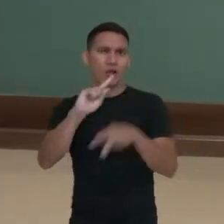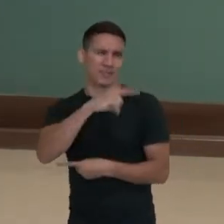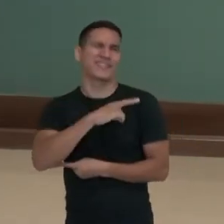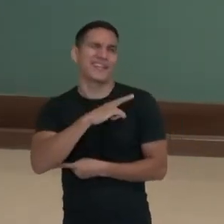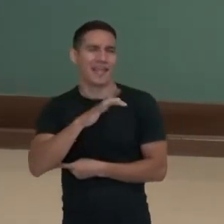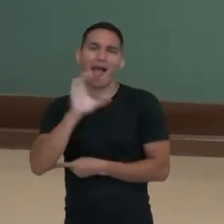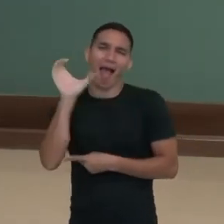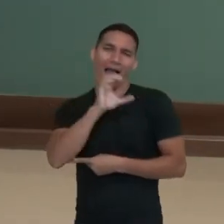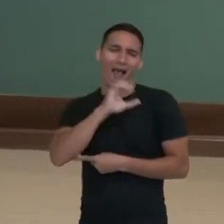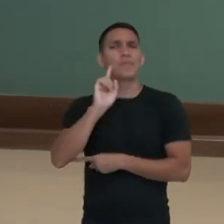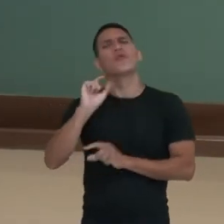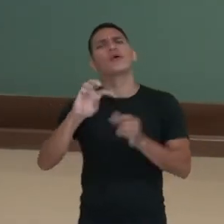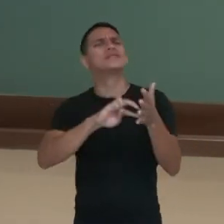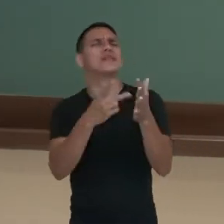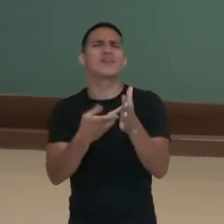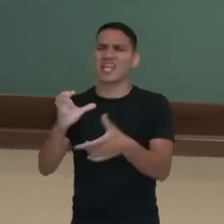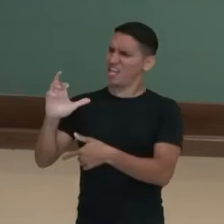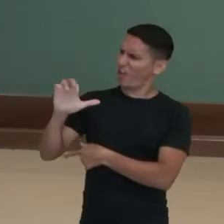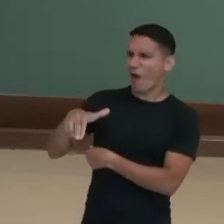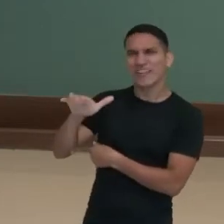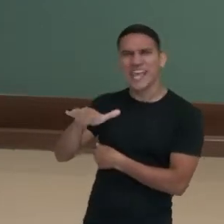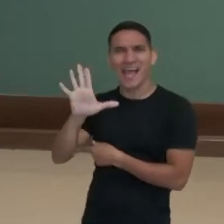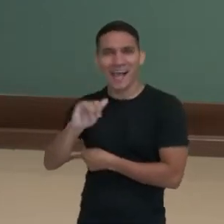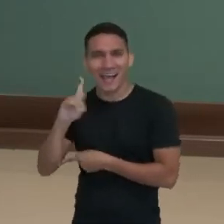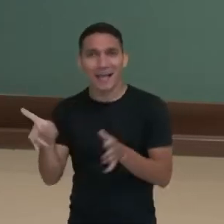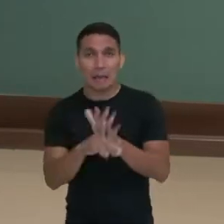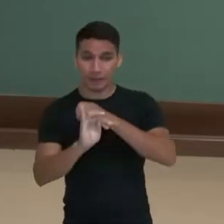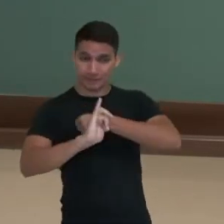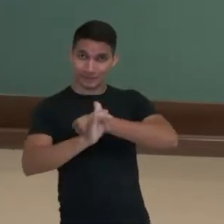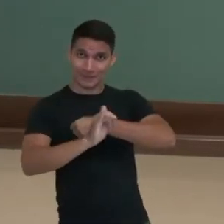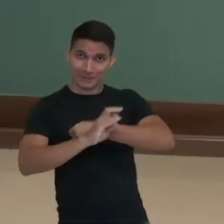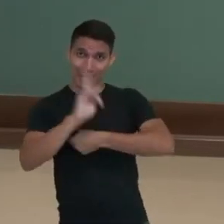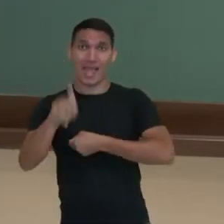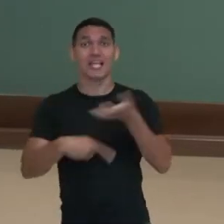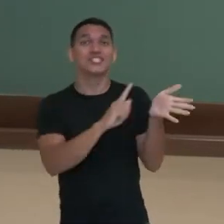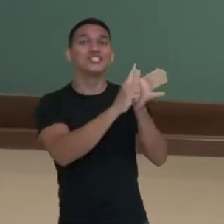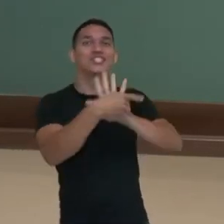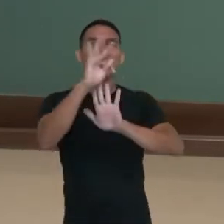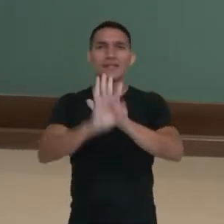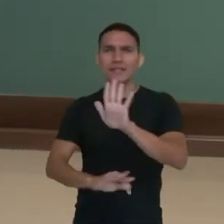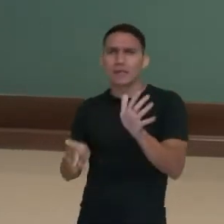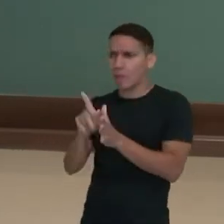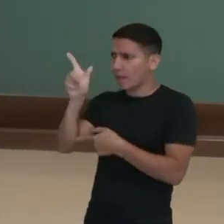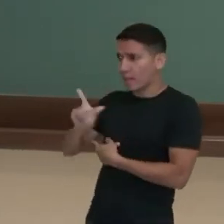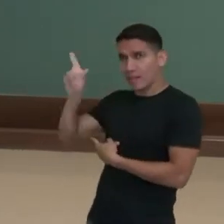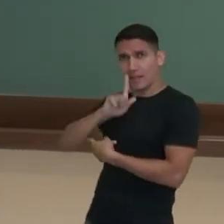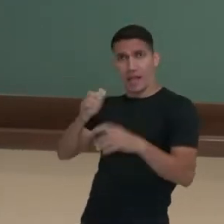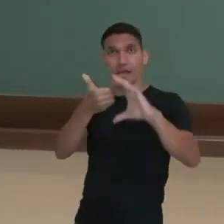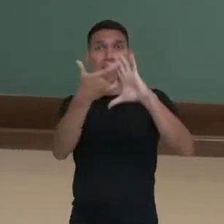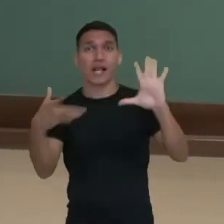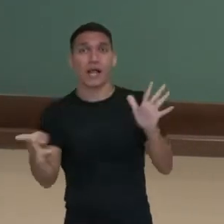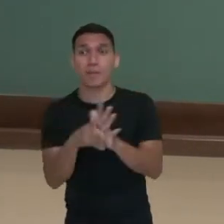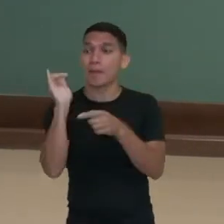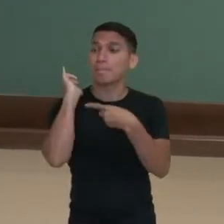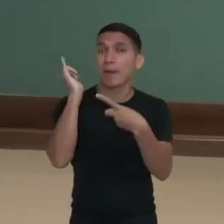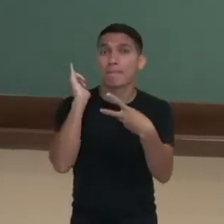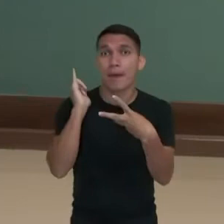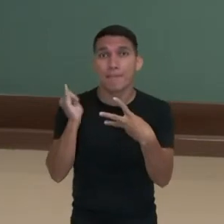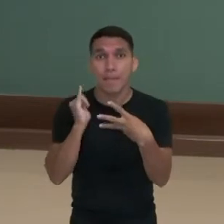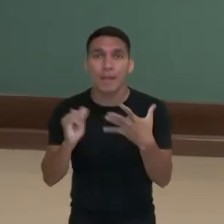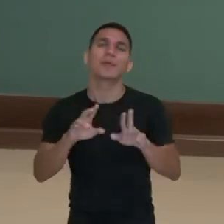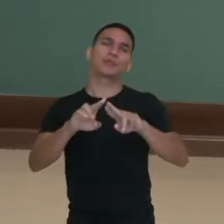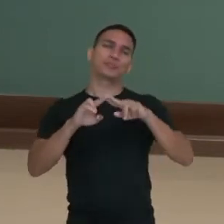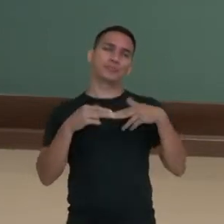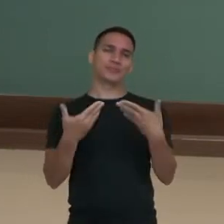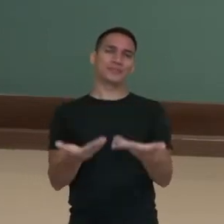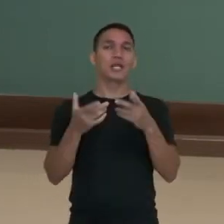então rapidamente o que é crônica. Crônica é um gênero textual literário de características narrativas,